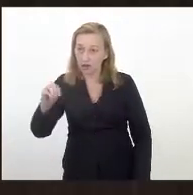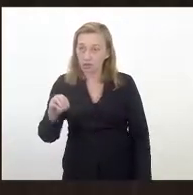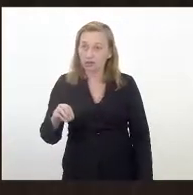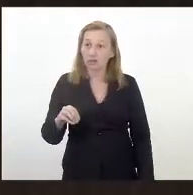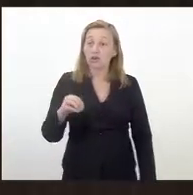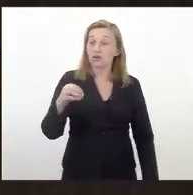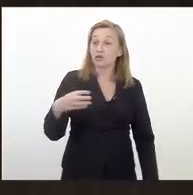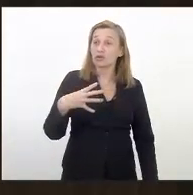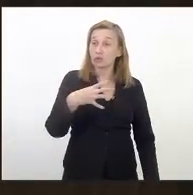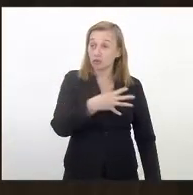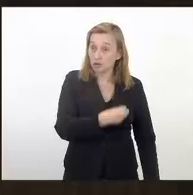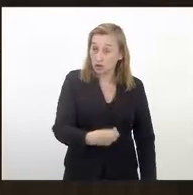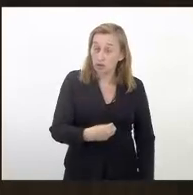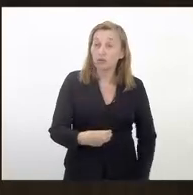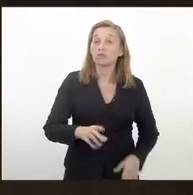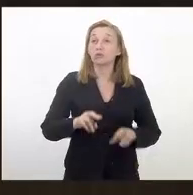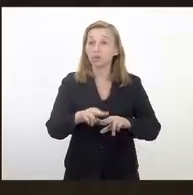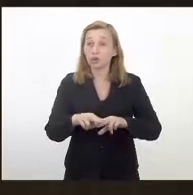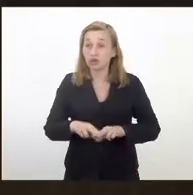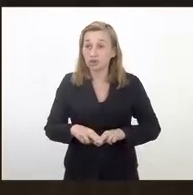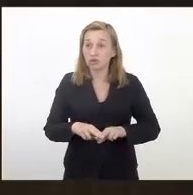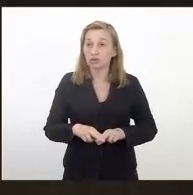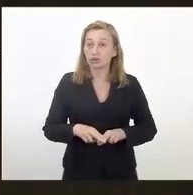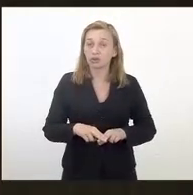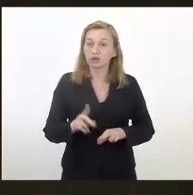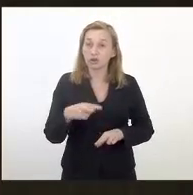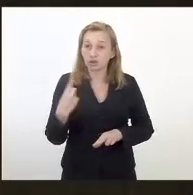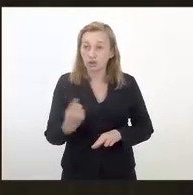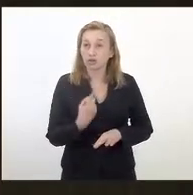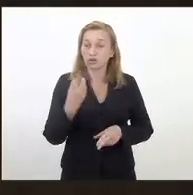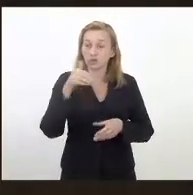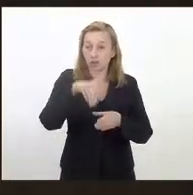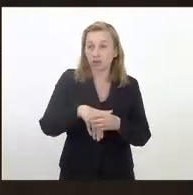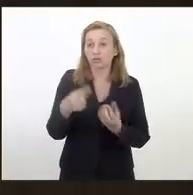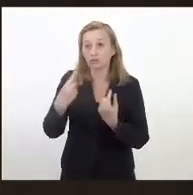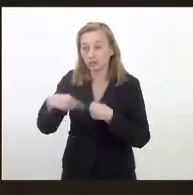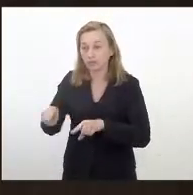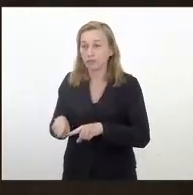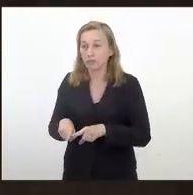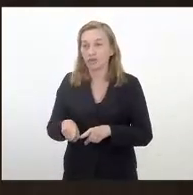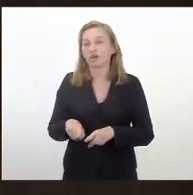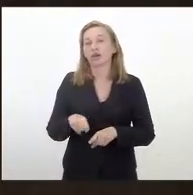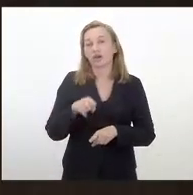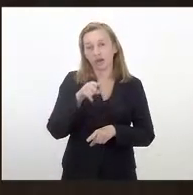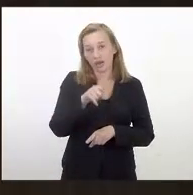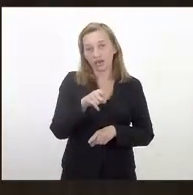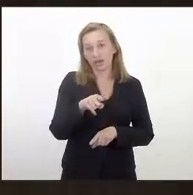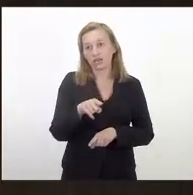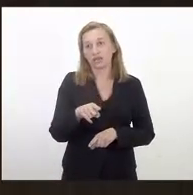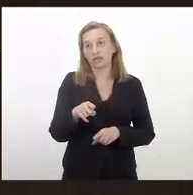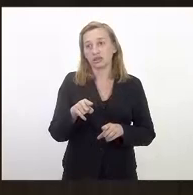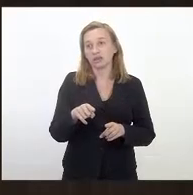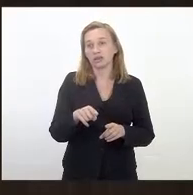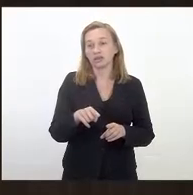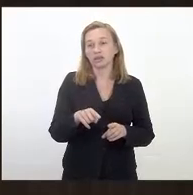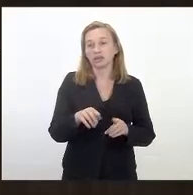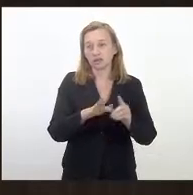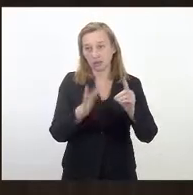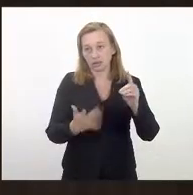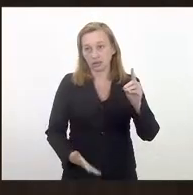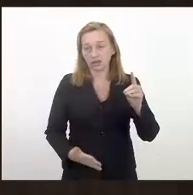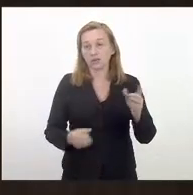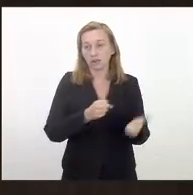Filho e portanto é por isso que nós voltamos com E aí essa honraria para